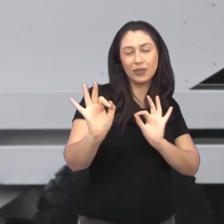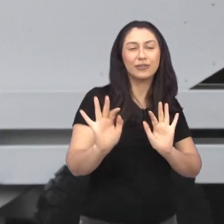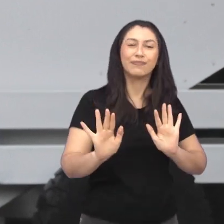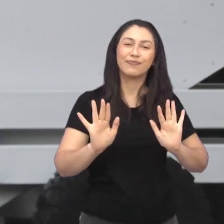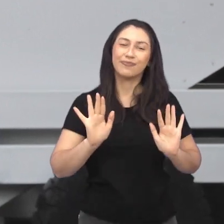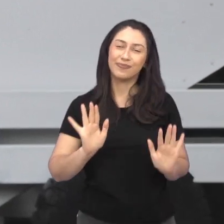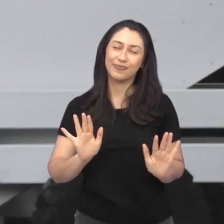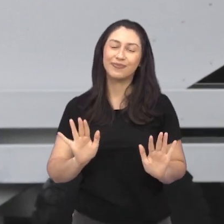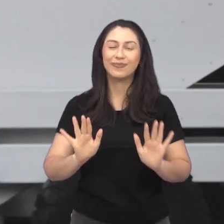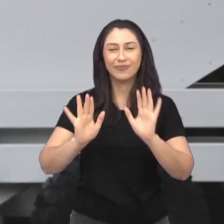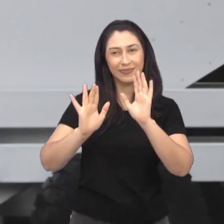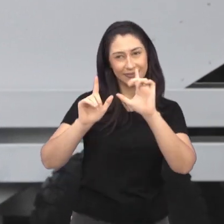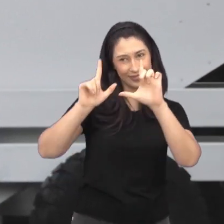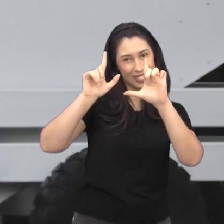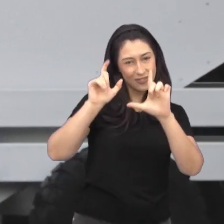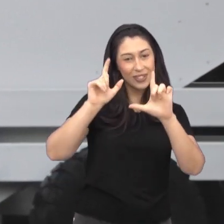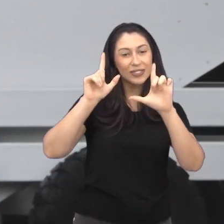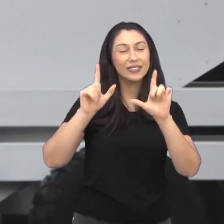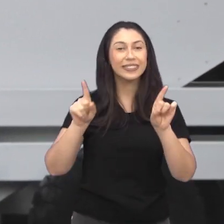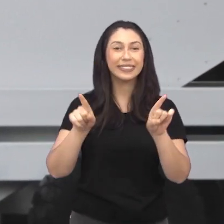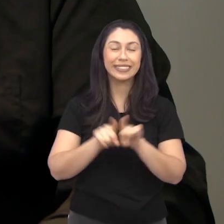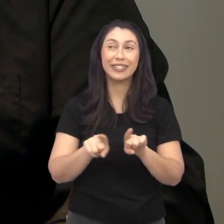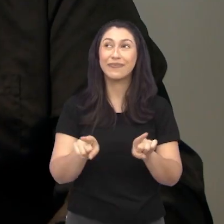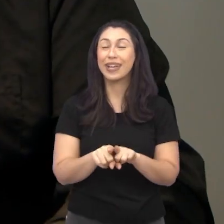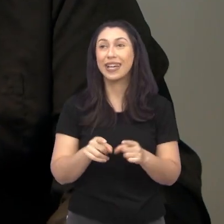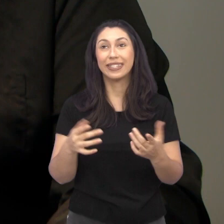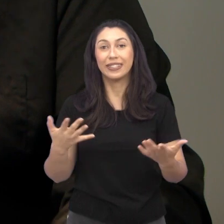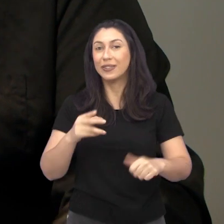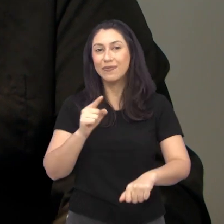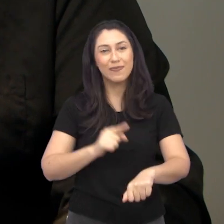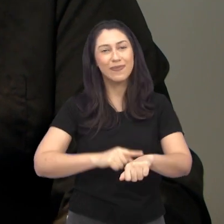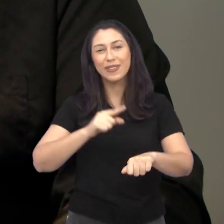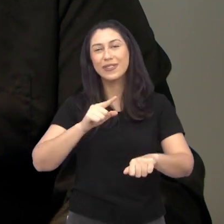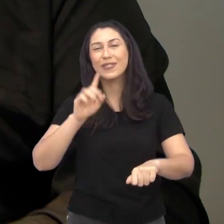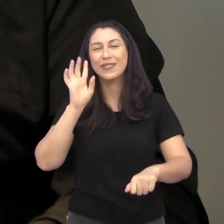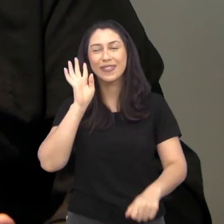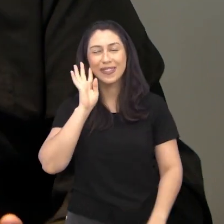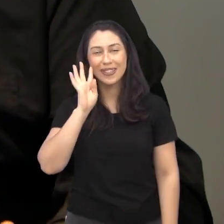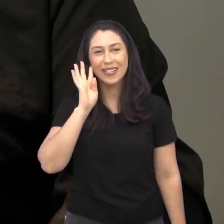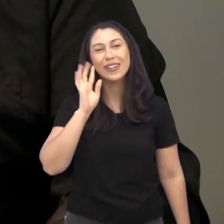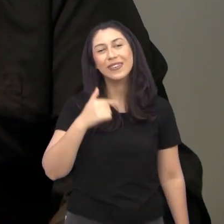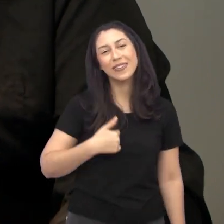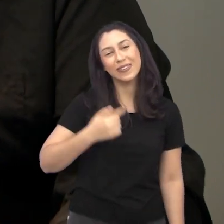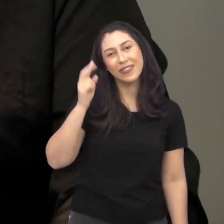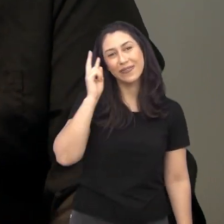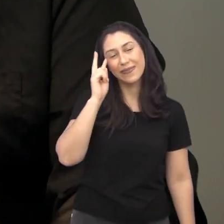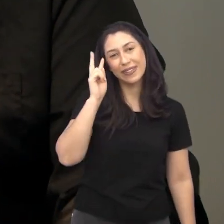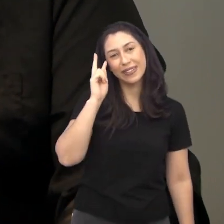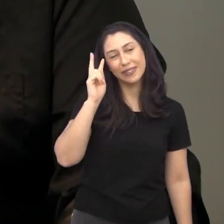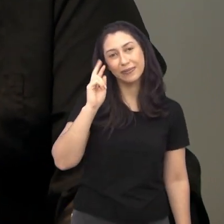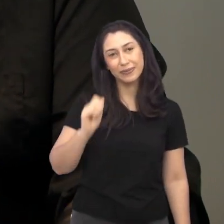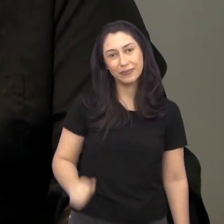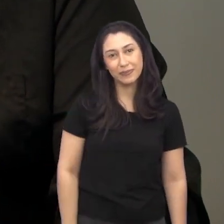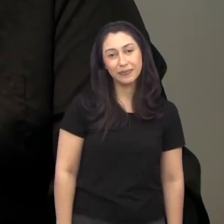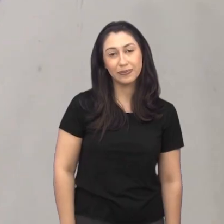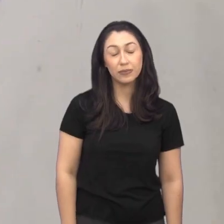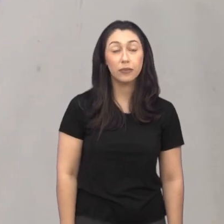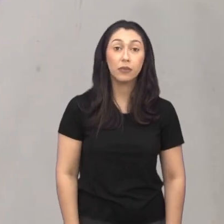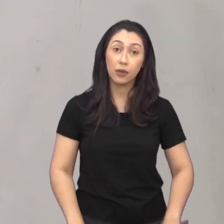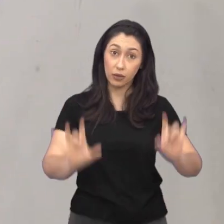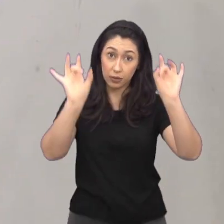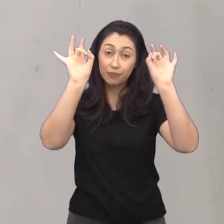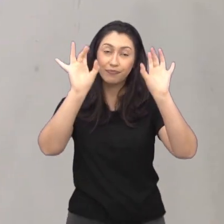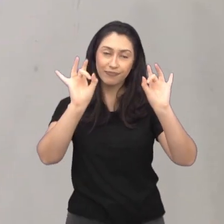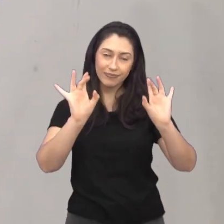pude registrá-lo e eu acho que também é um dos momentos assim mais bacanas que eu me lembro assim de ter fotografado aqui. Foi